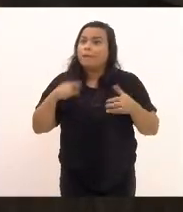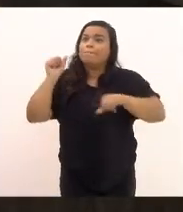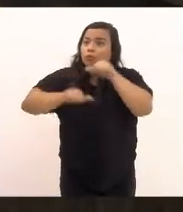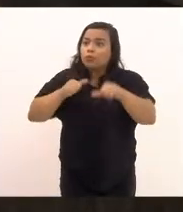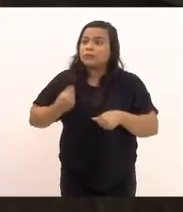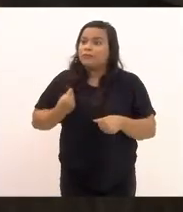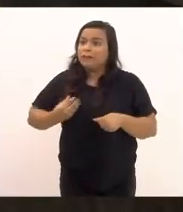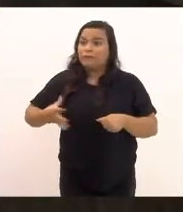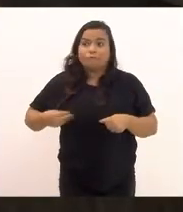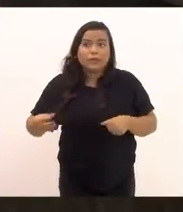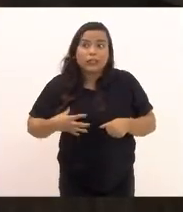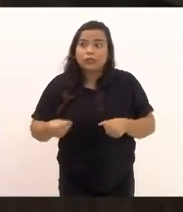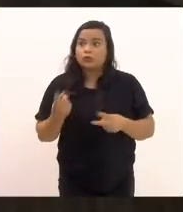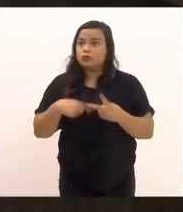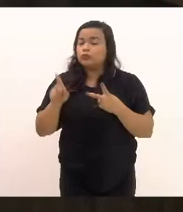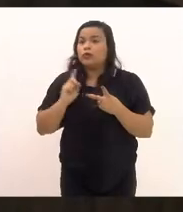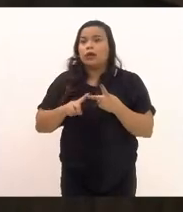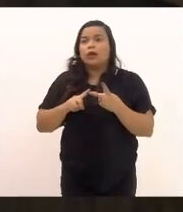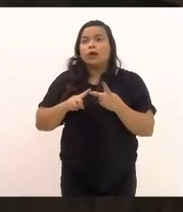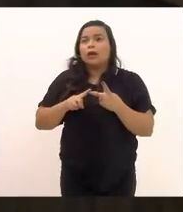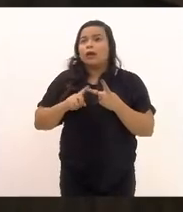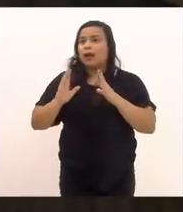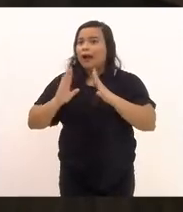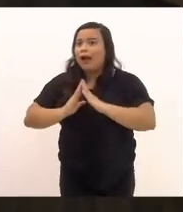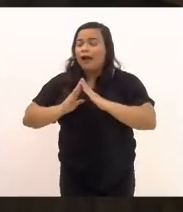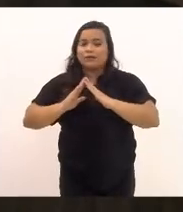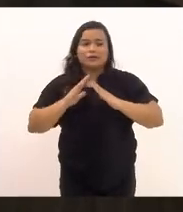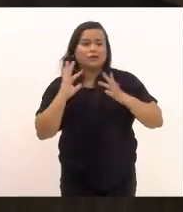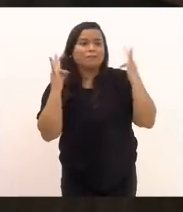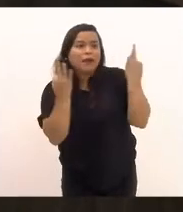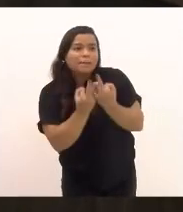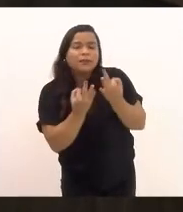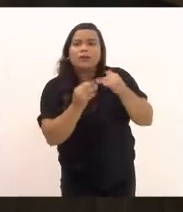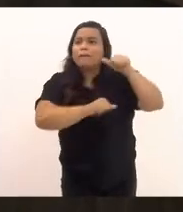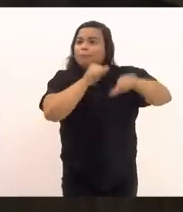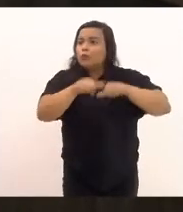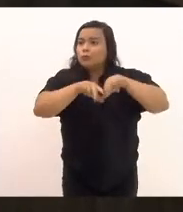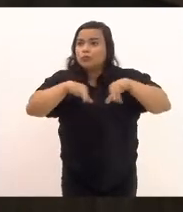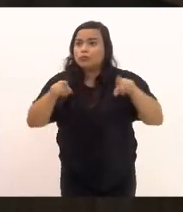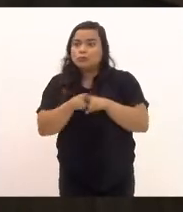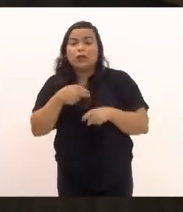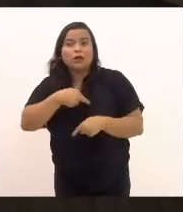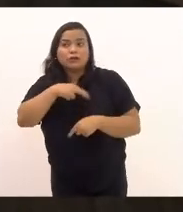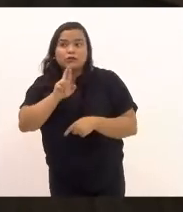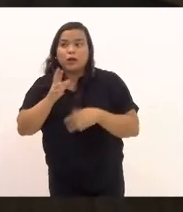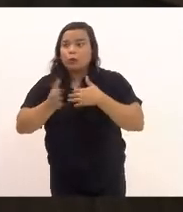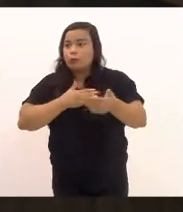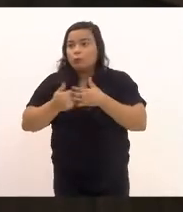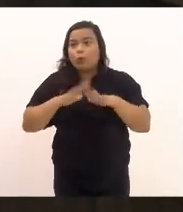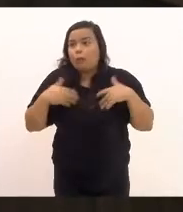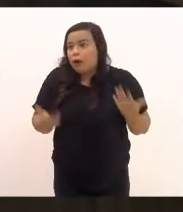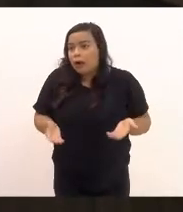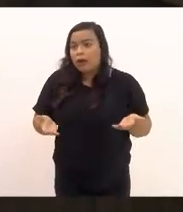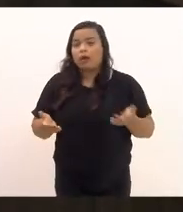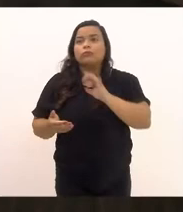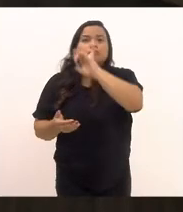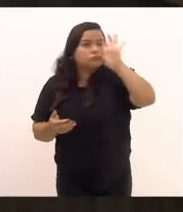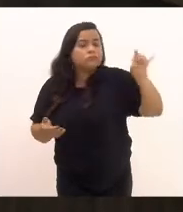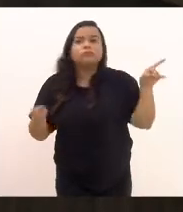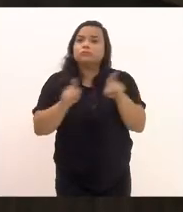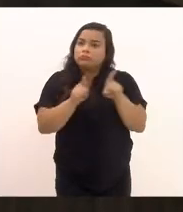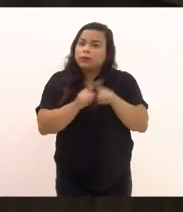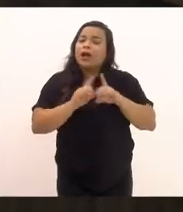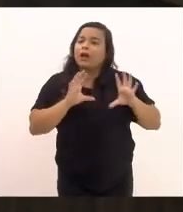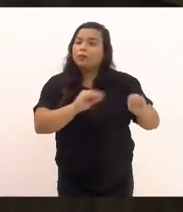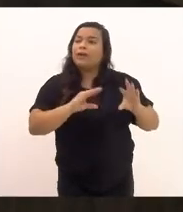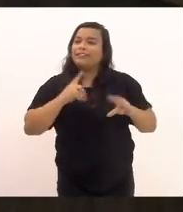nossos filhos, na vida do nosso lar, da nossa família, na nossa religião, independente da religião de cada um.